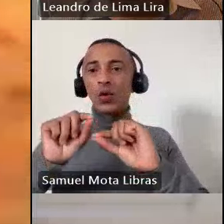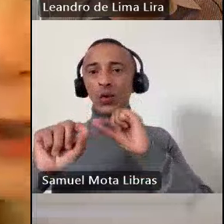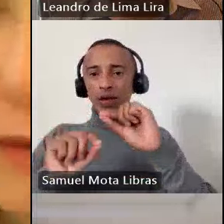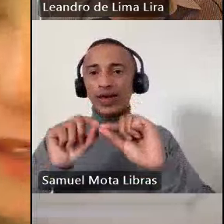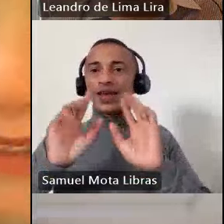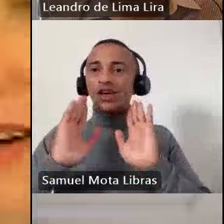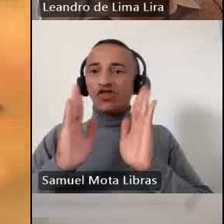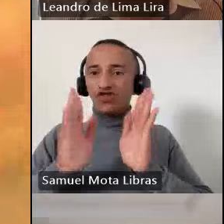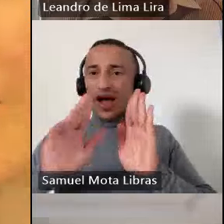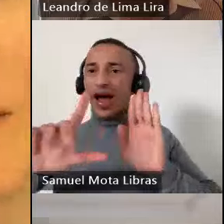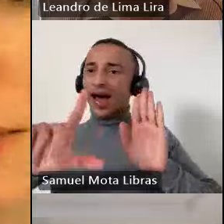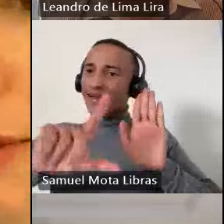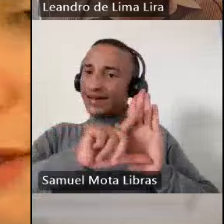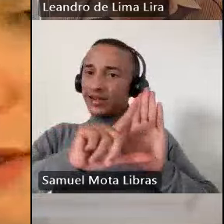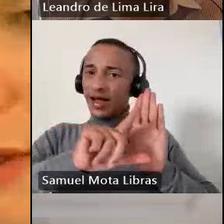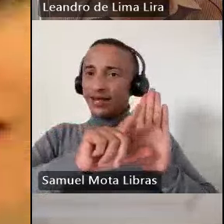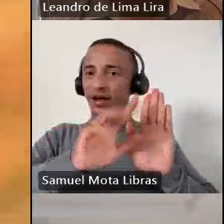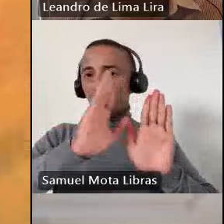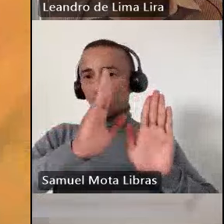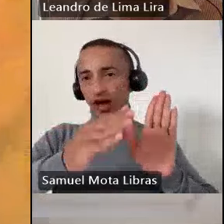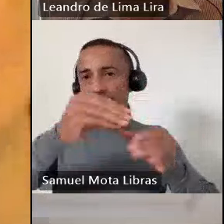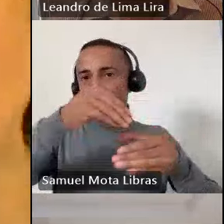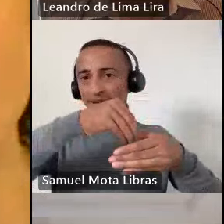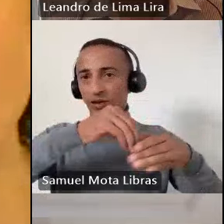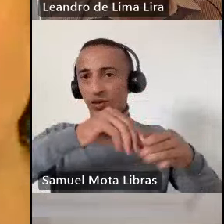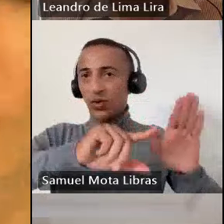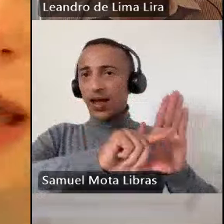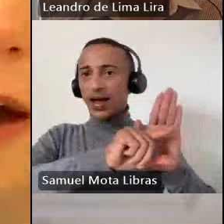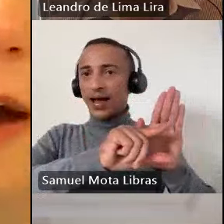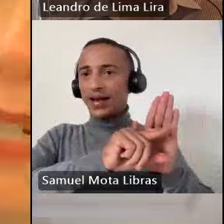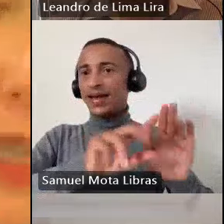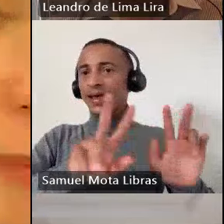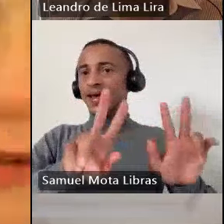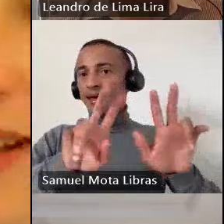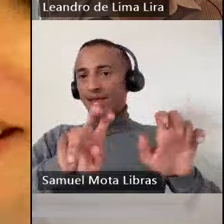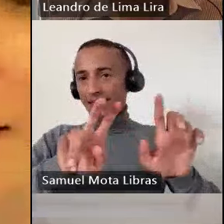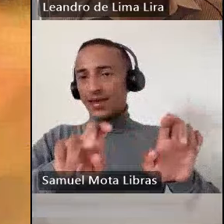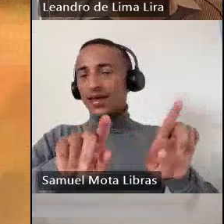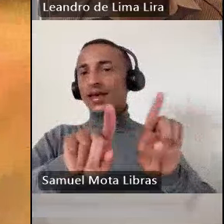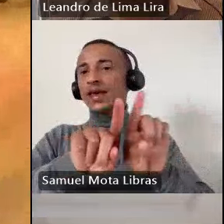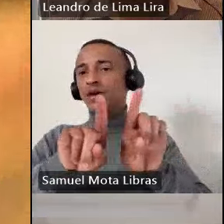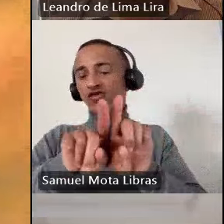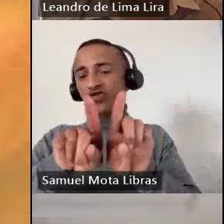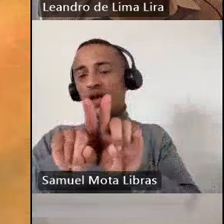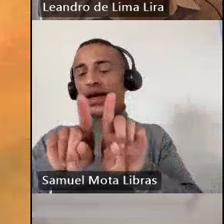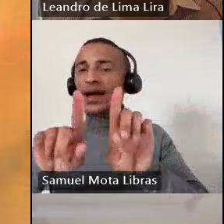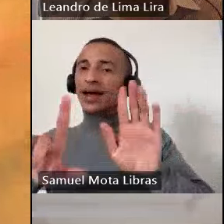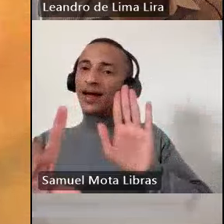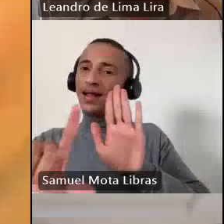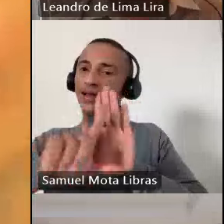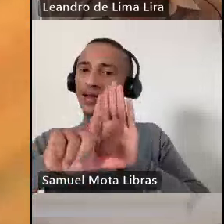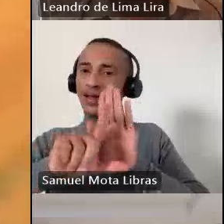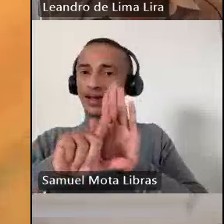legislação que trata dos dos editais dos convênios os princípios né que a gente tem algun os princípios que nos regem